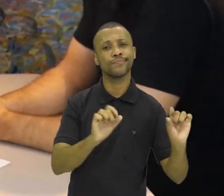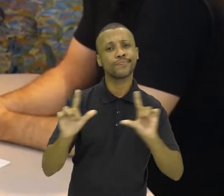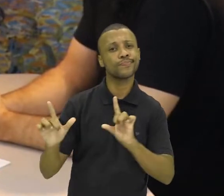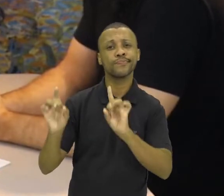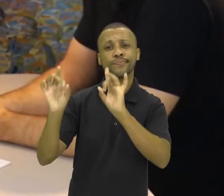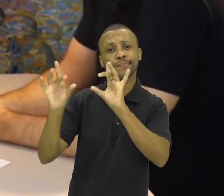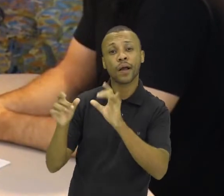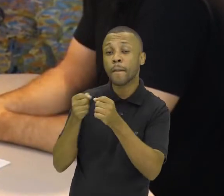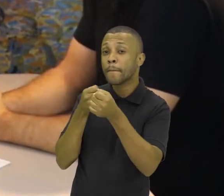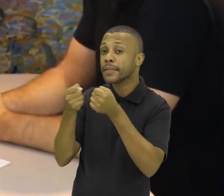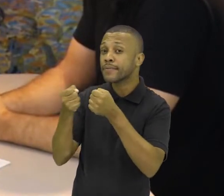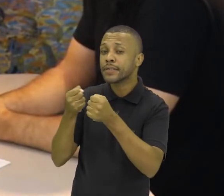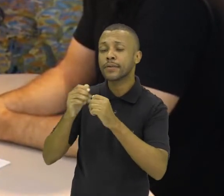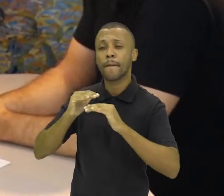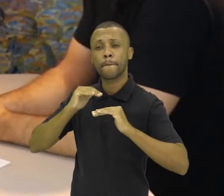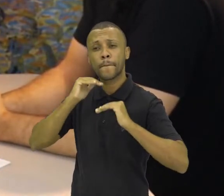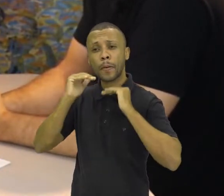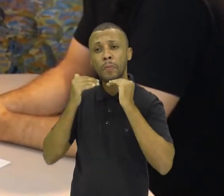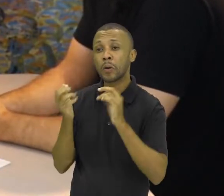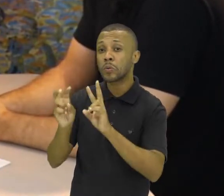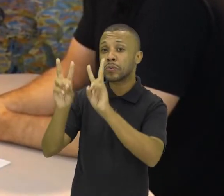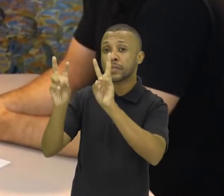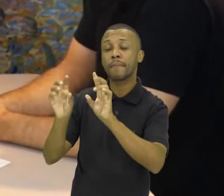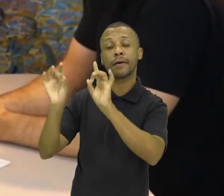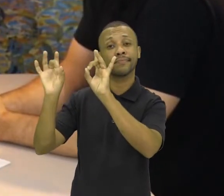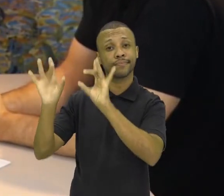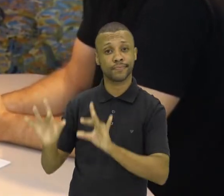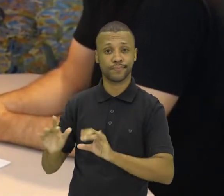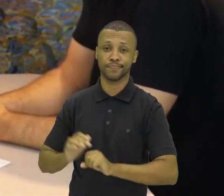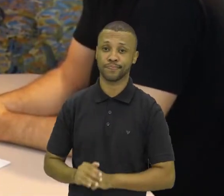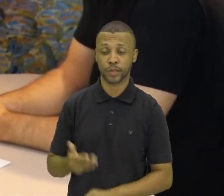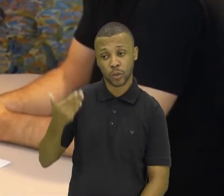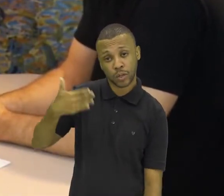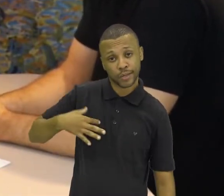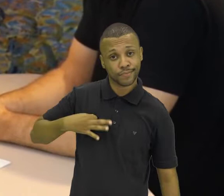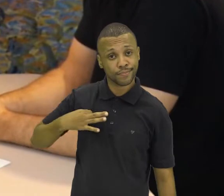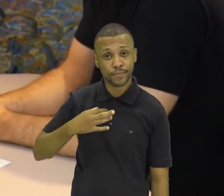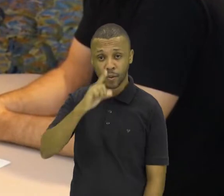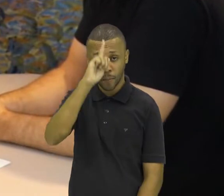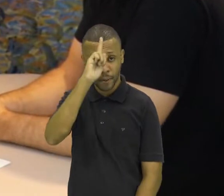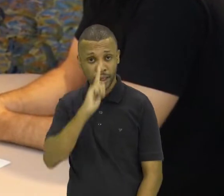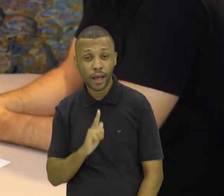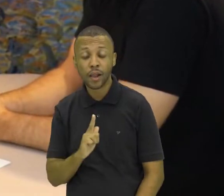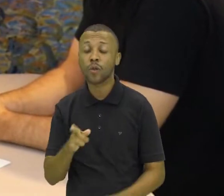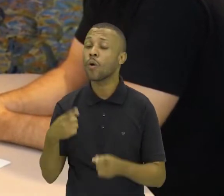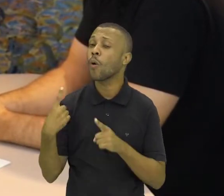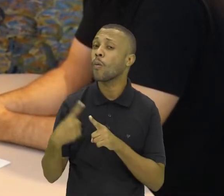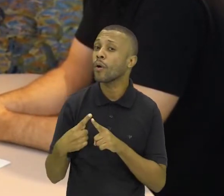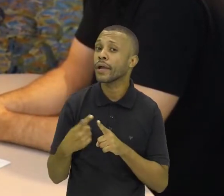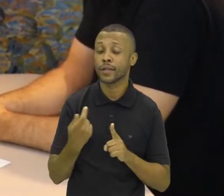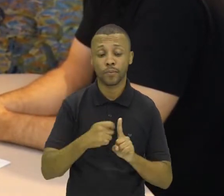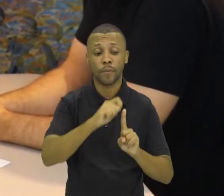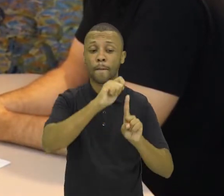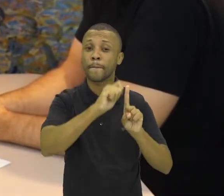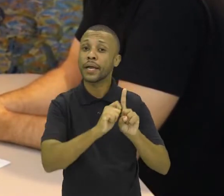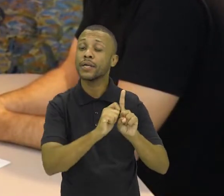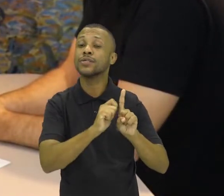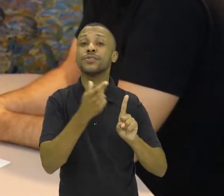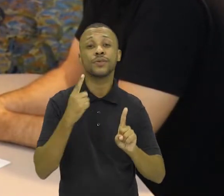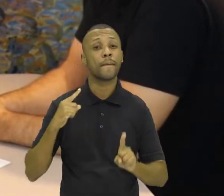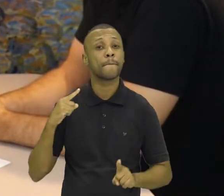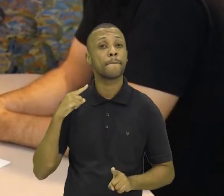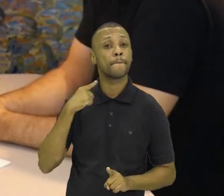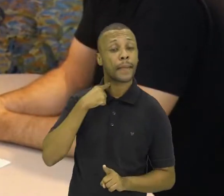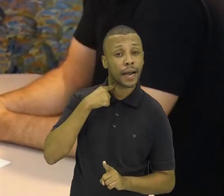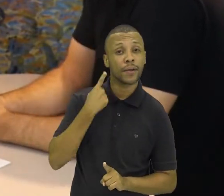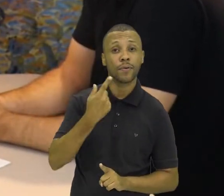especial, hoje uma entrevista, uma conversa especial. Estou aqui de amarelo, vocês estão vendo, porque estamos no mês de maio,